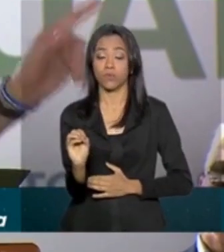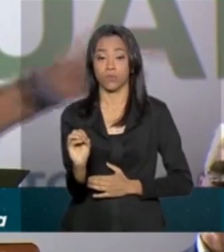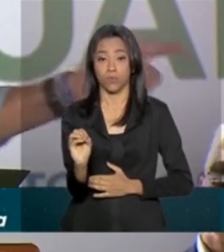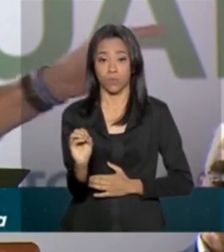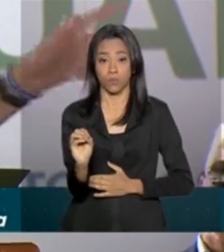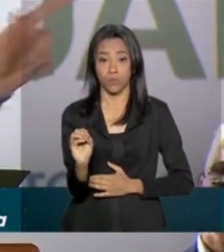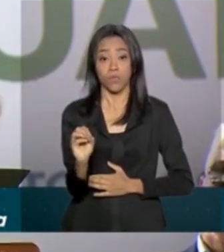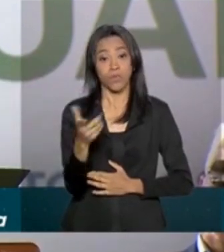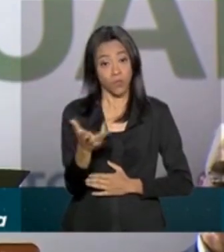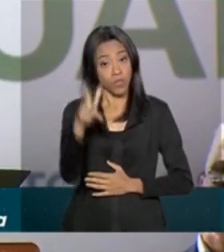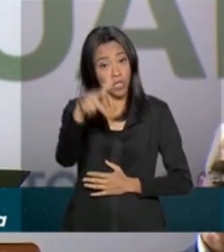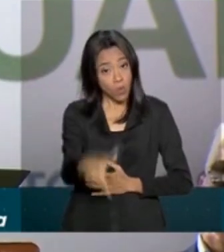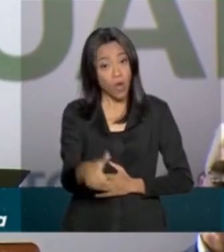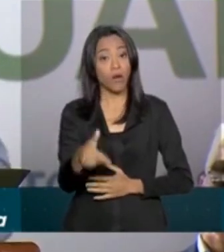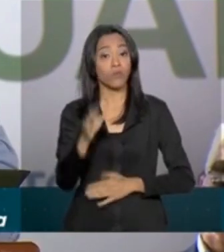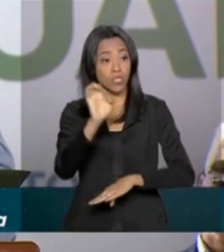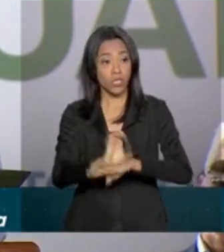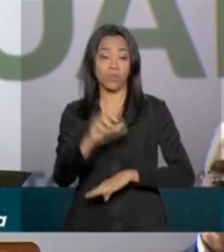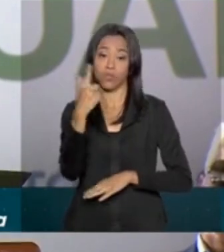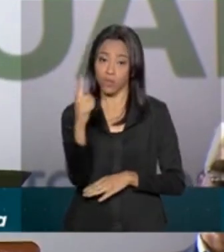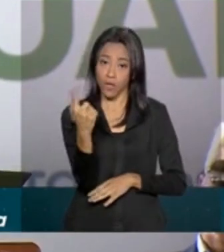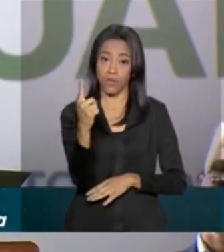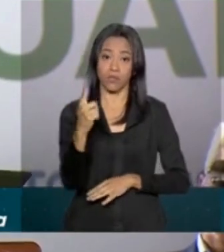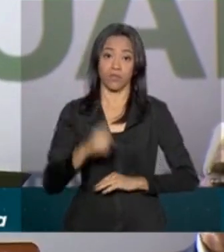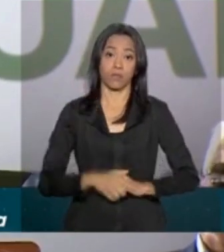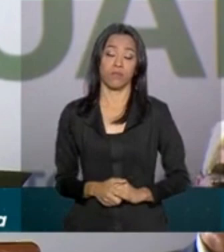Brasil, como em Goiás.